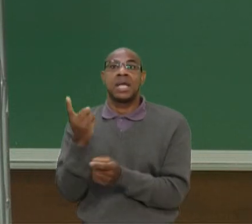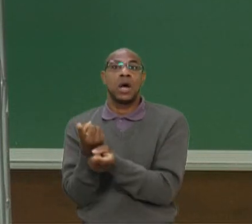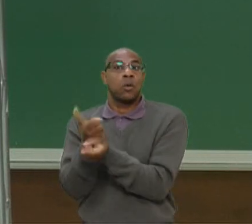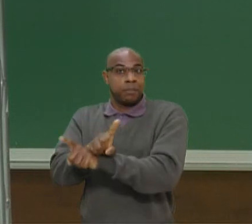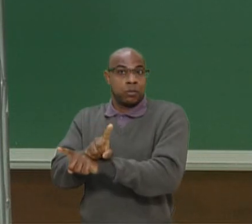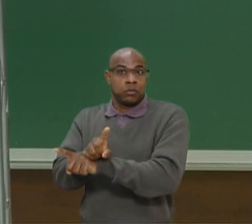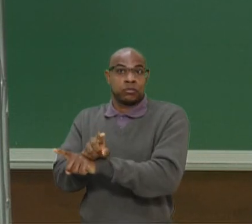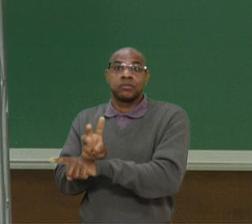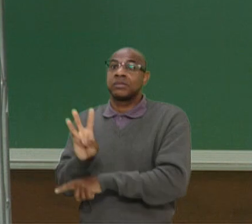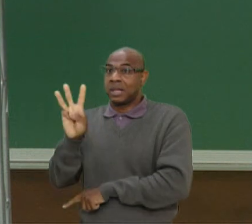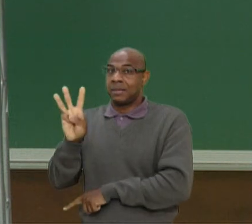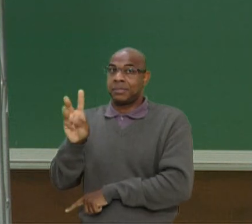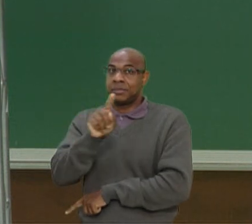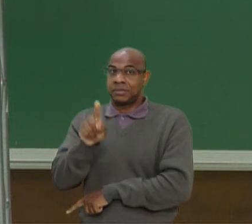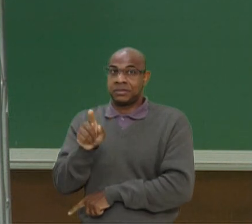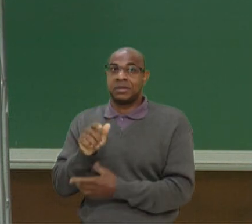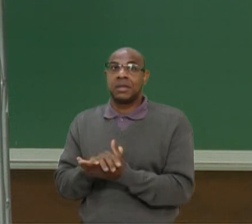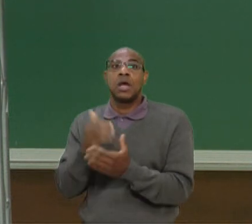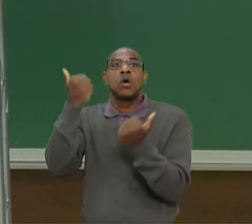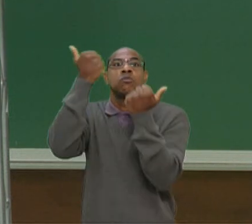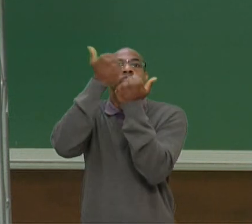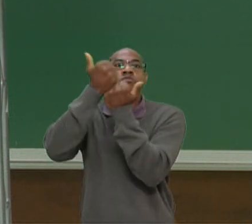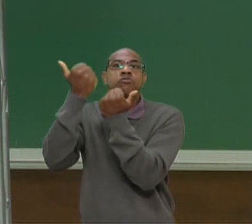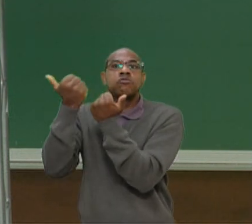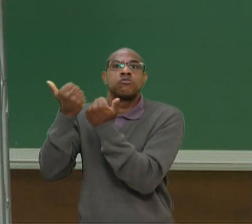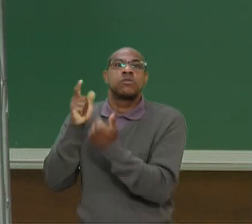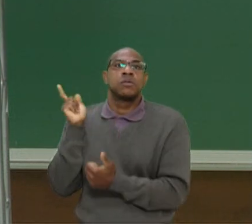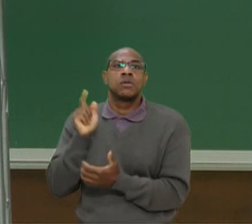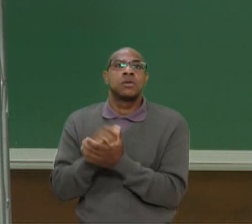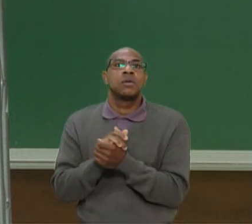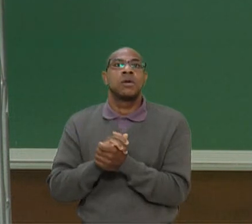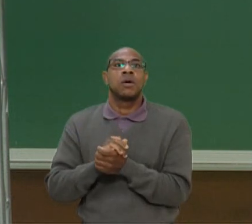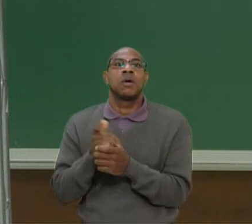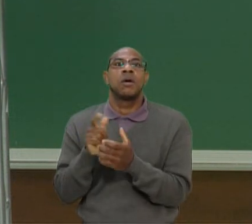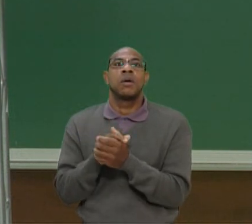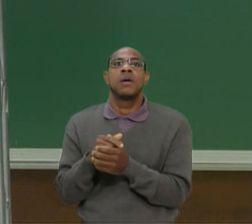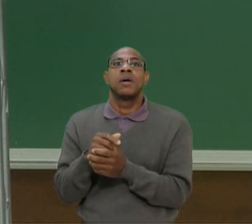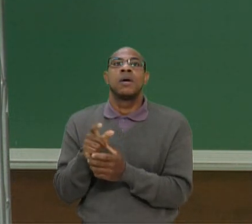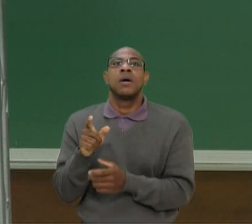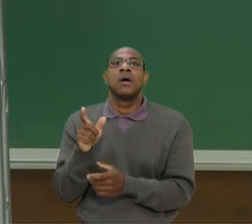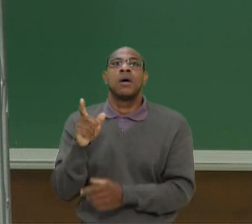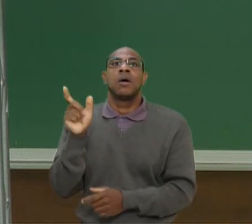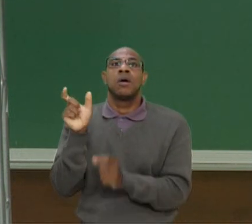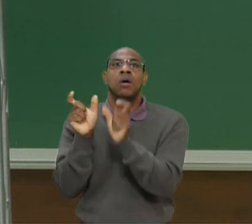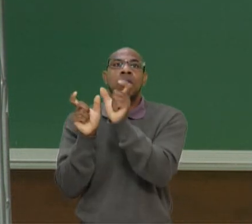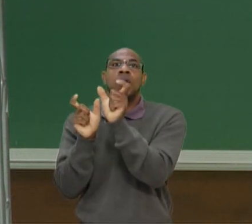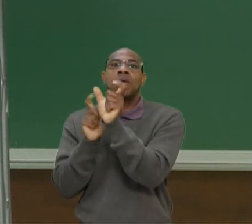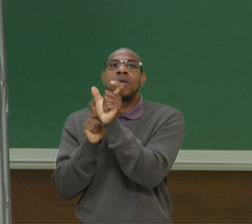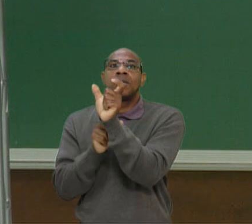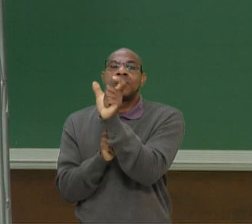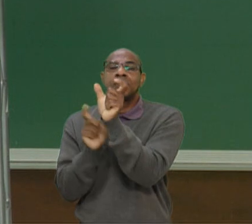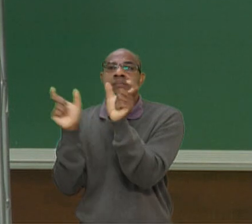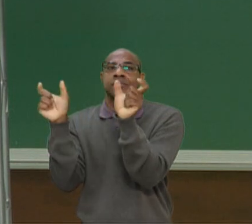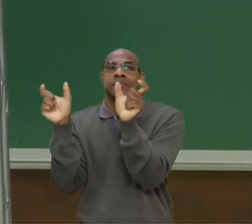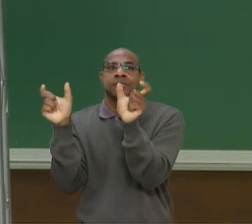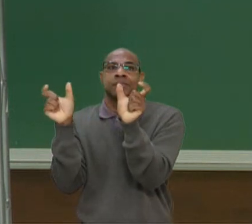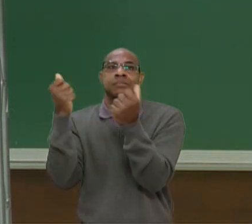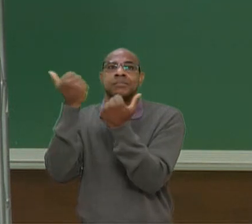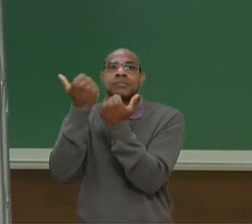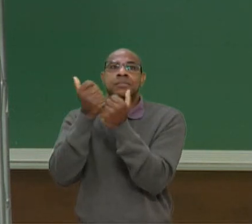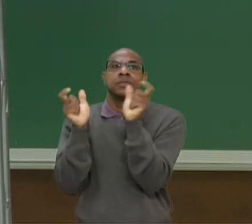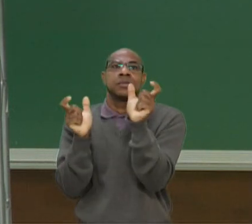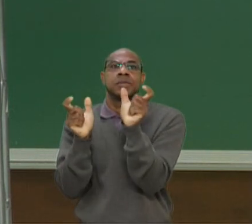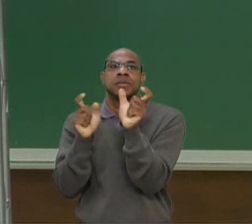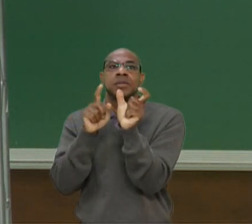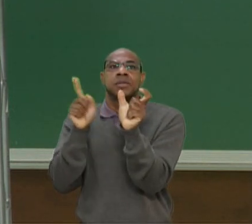de w. Então, substituindo o z menos o oposto do w, o w está